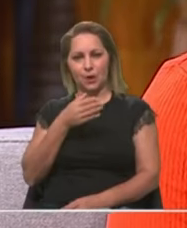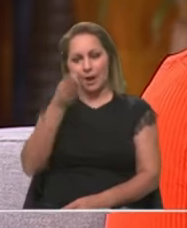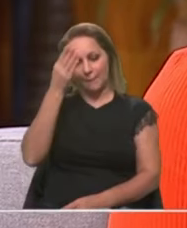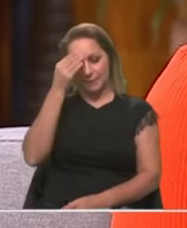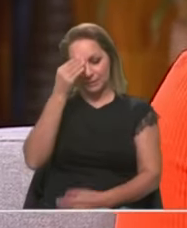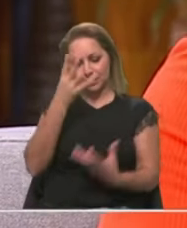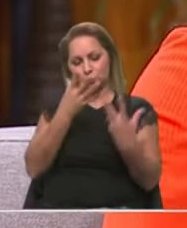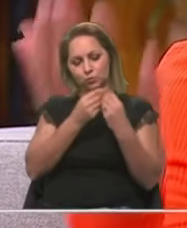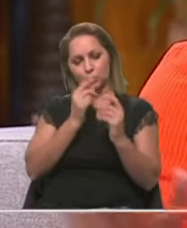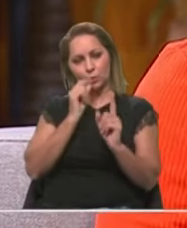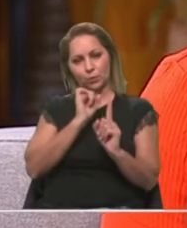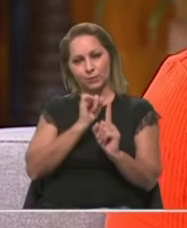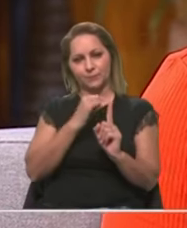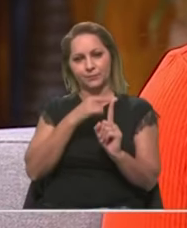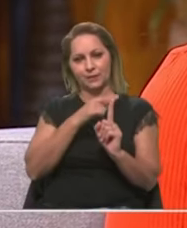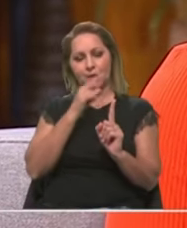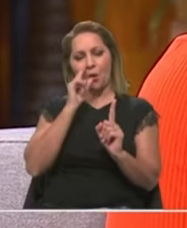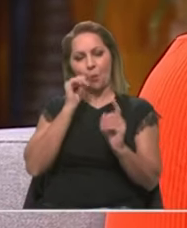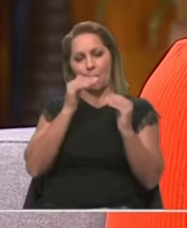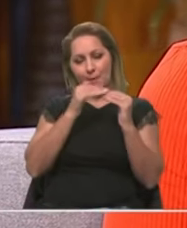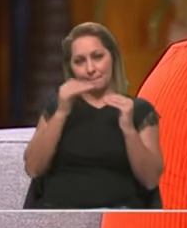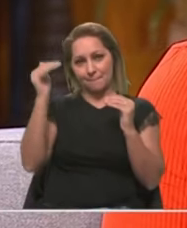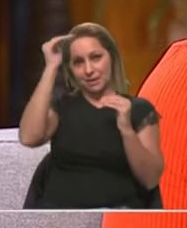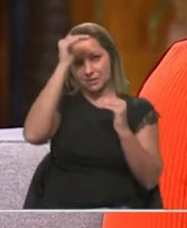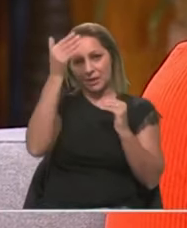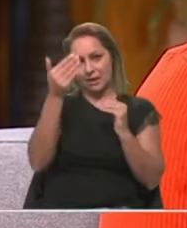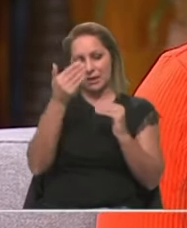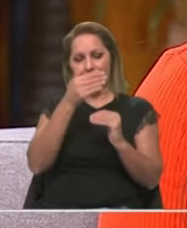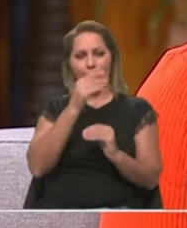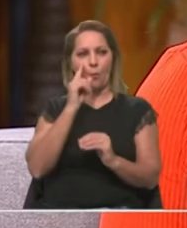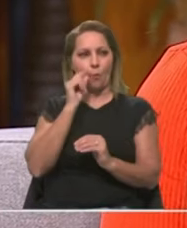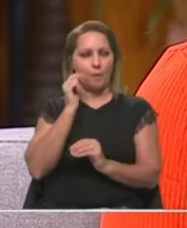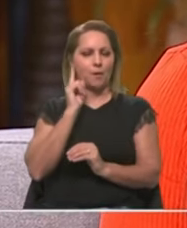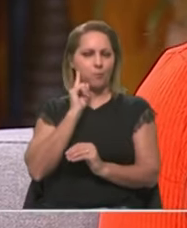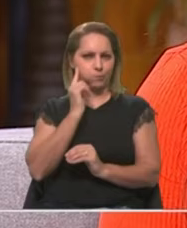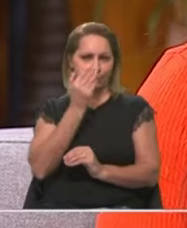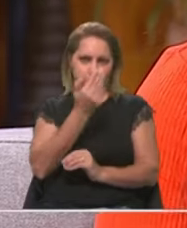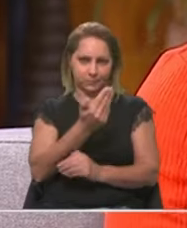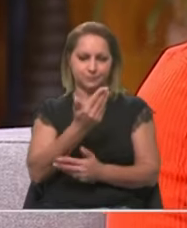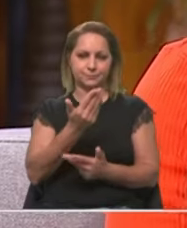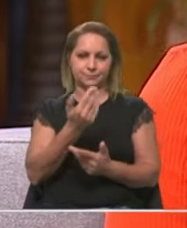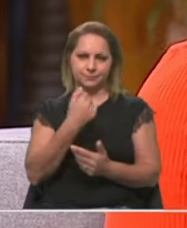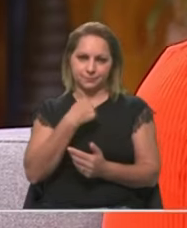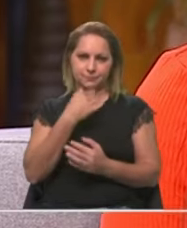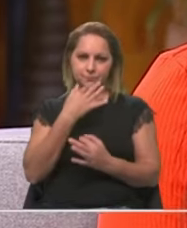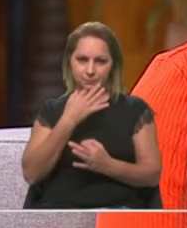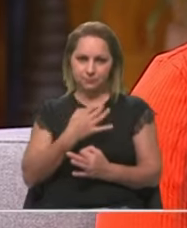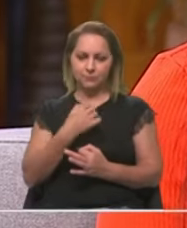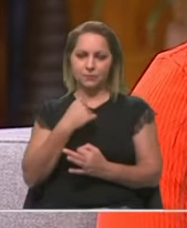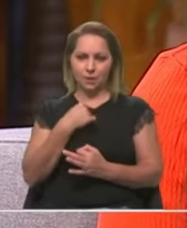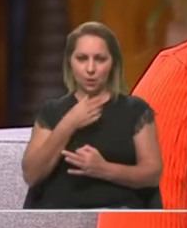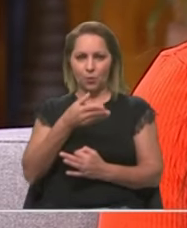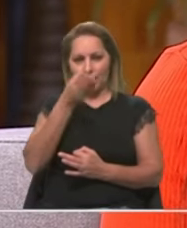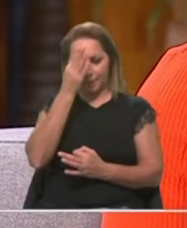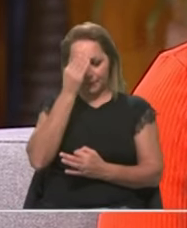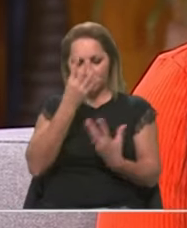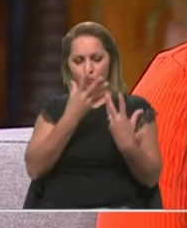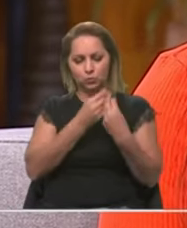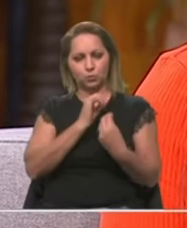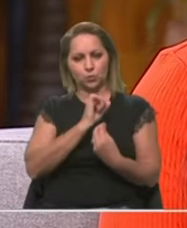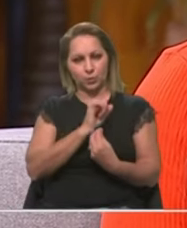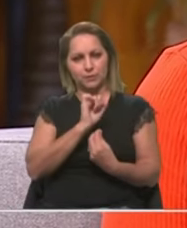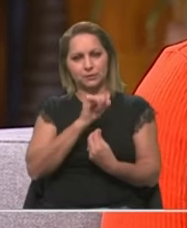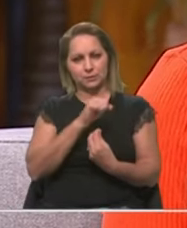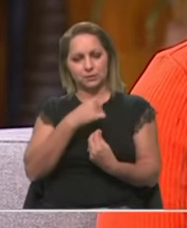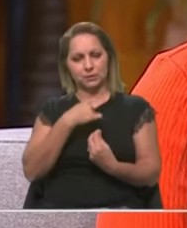com ele, para além de ser um homem mais velho, é um homem com muitos valores. E eu admito, sim, tenho muito a aprender com o Ricardo e estou